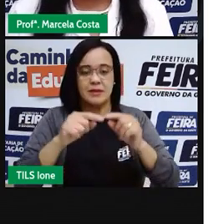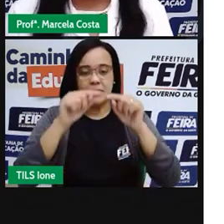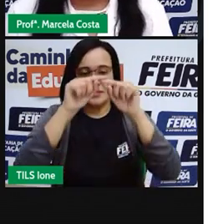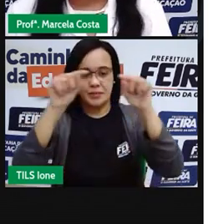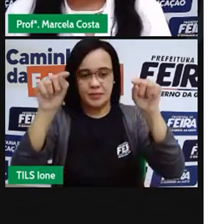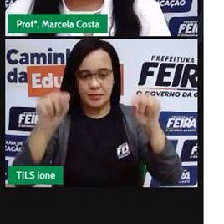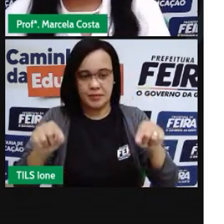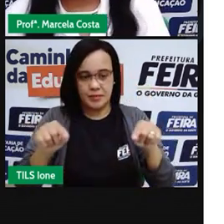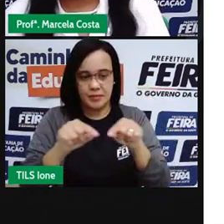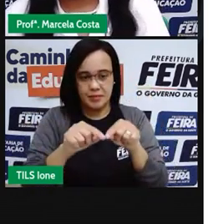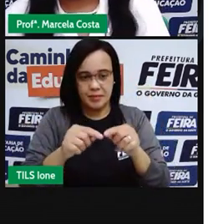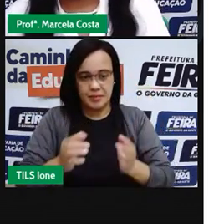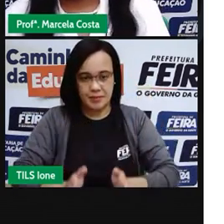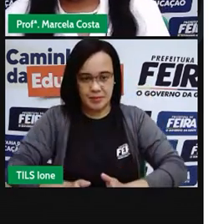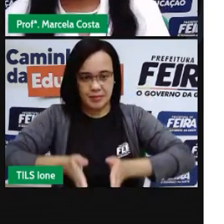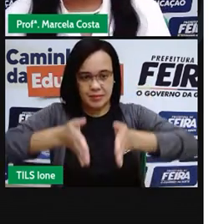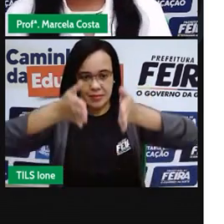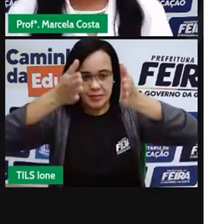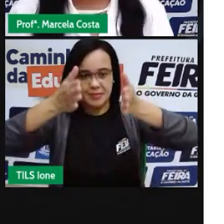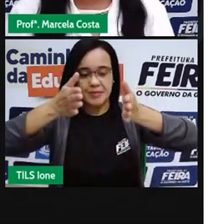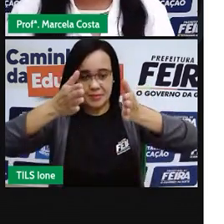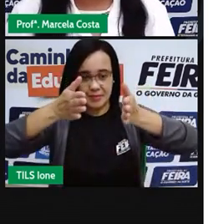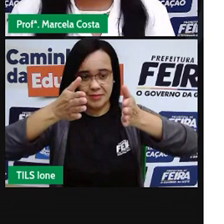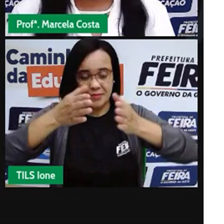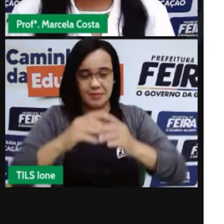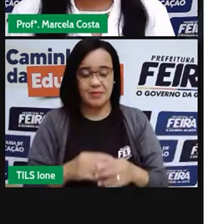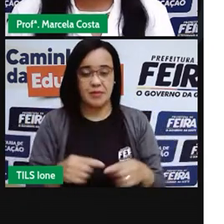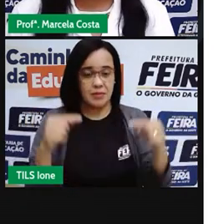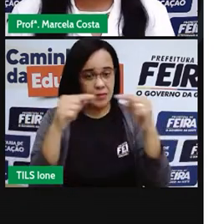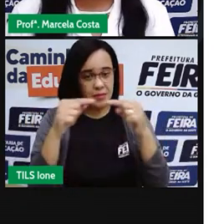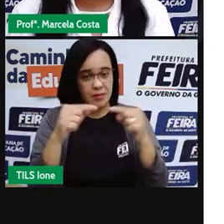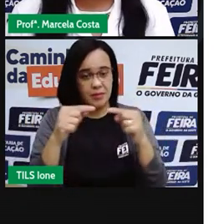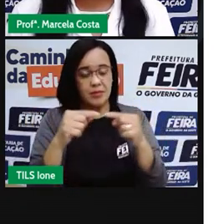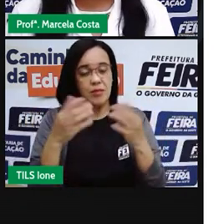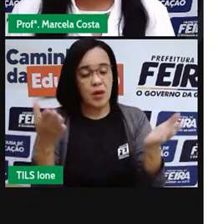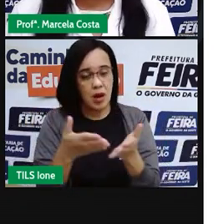quadrado. Eu também vou usar um quadrado para fazer a janela.